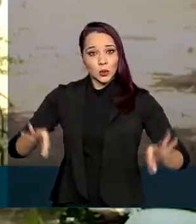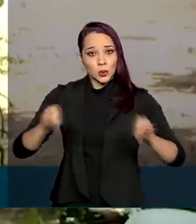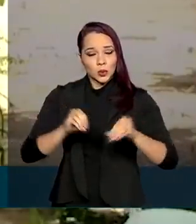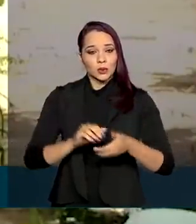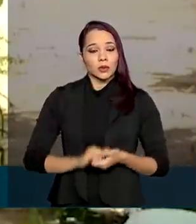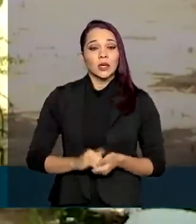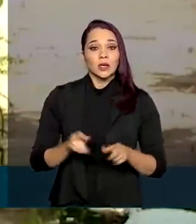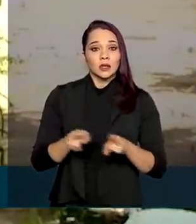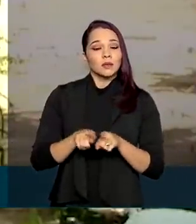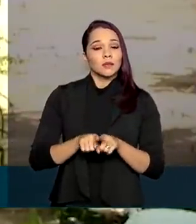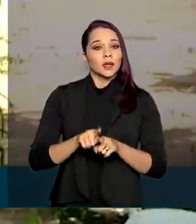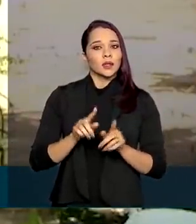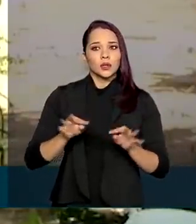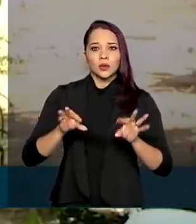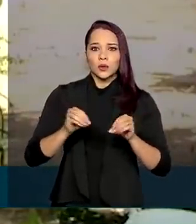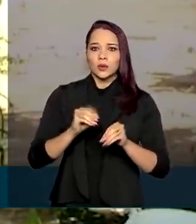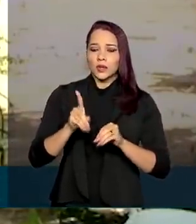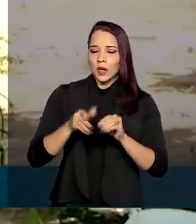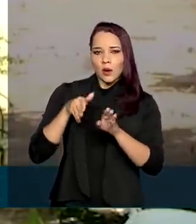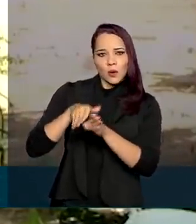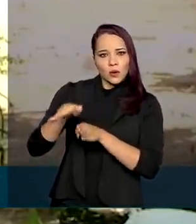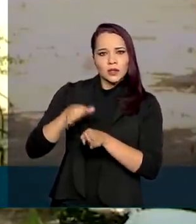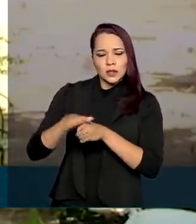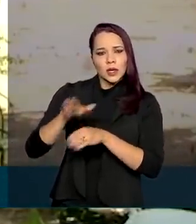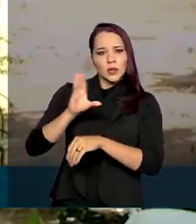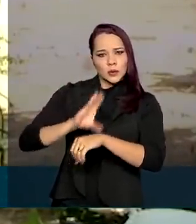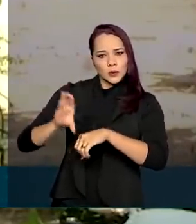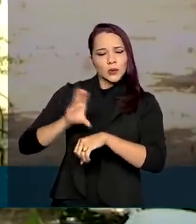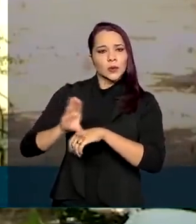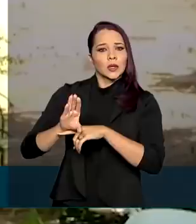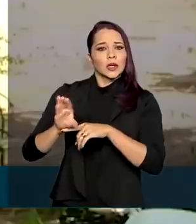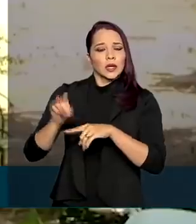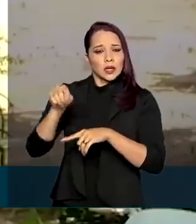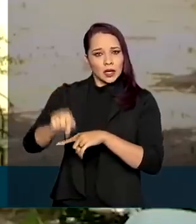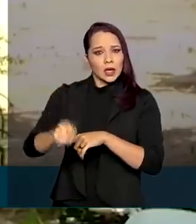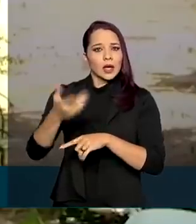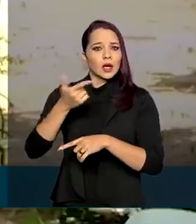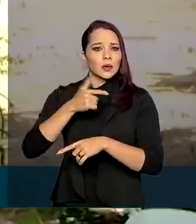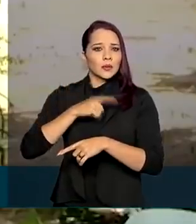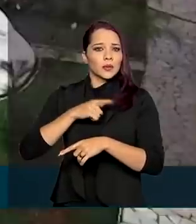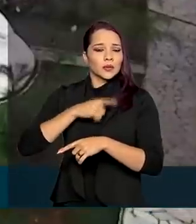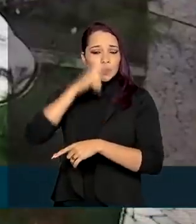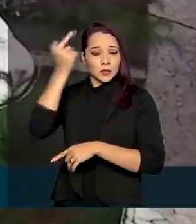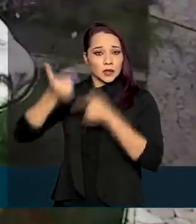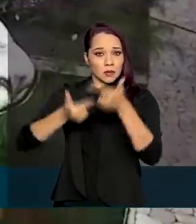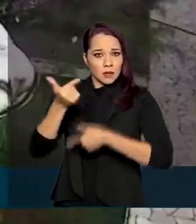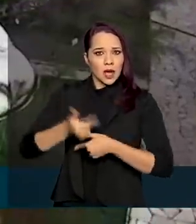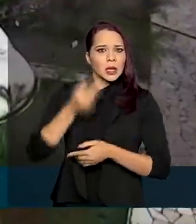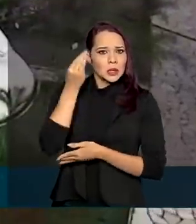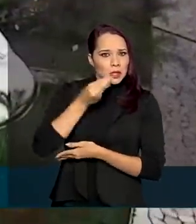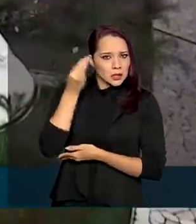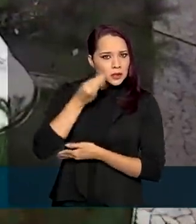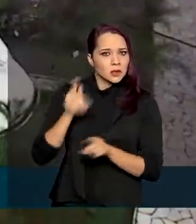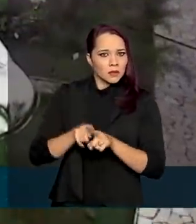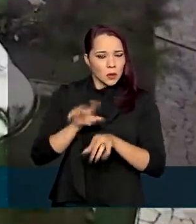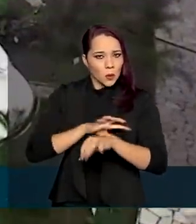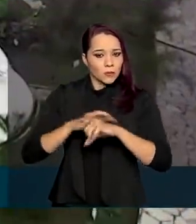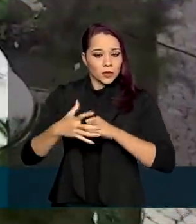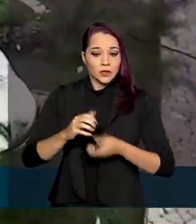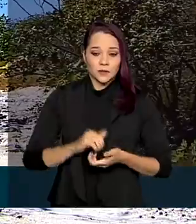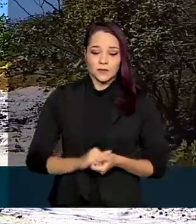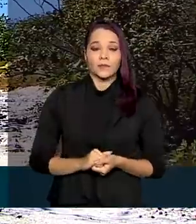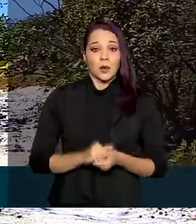paramentando todos os nossos funcionários, testando, inclusive, esses funcionários. Para que mais empresários como